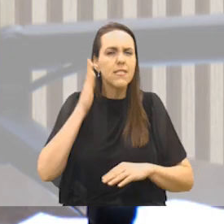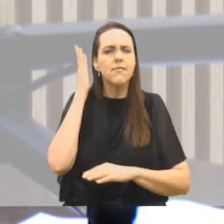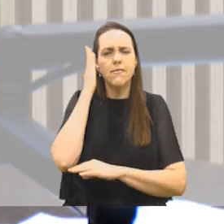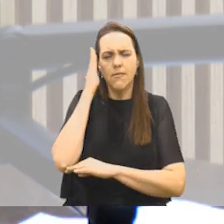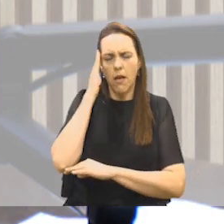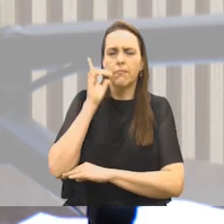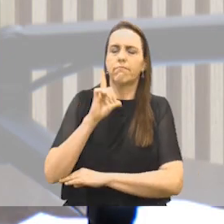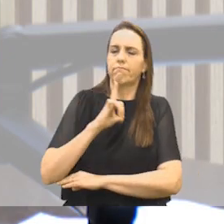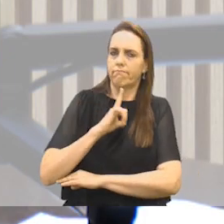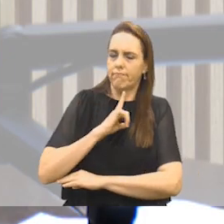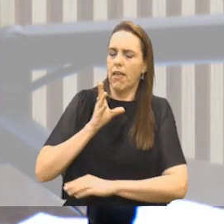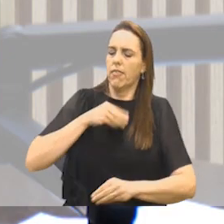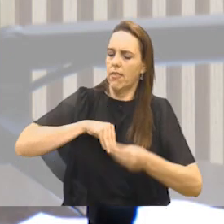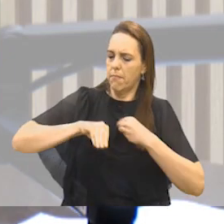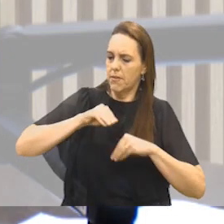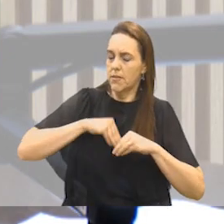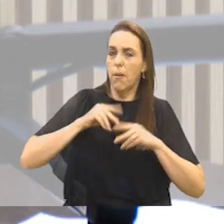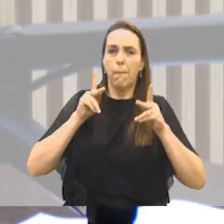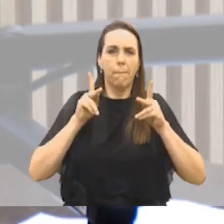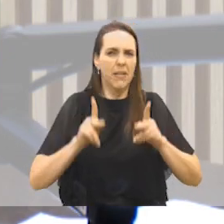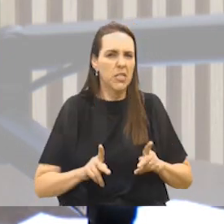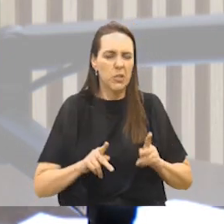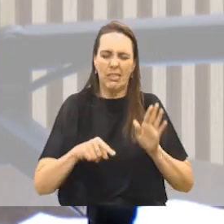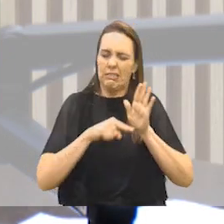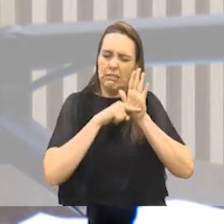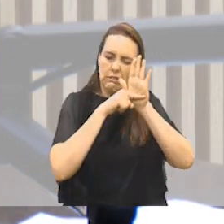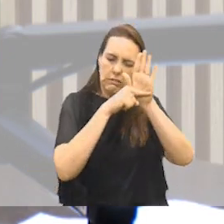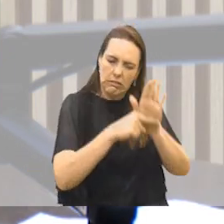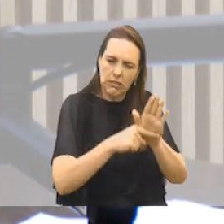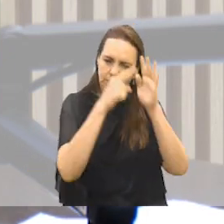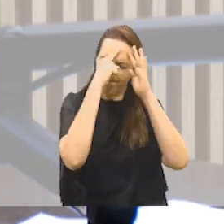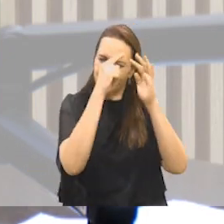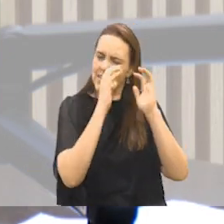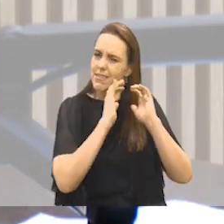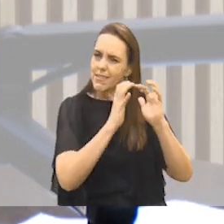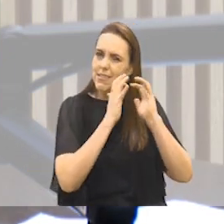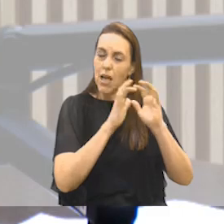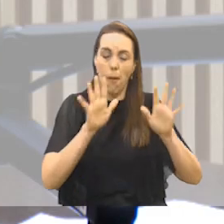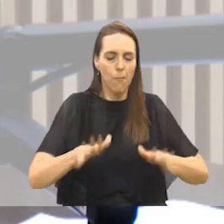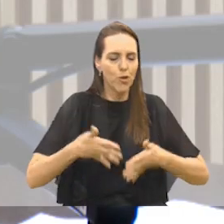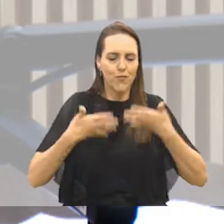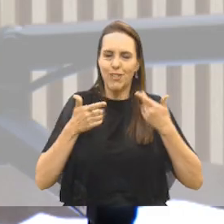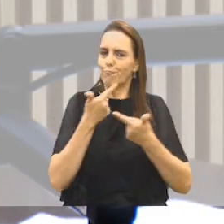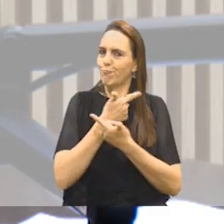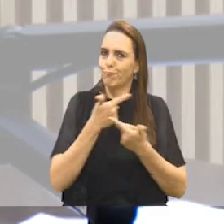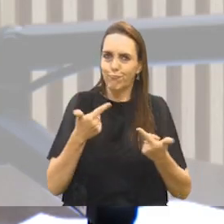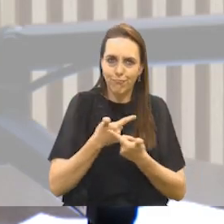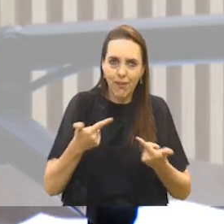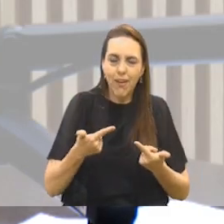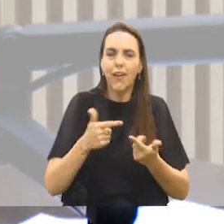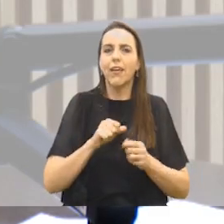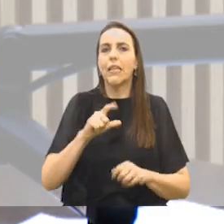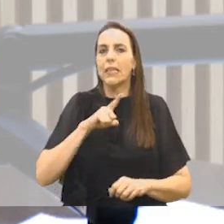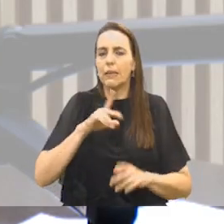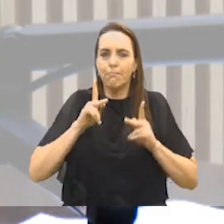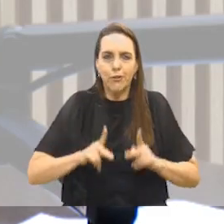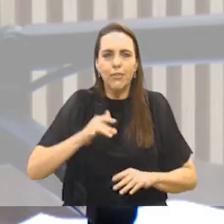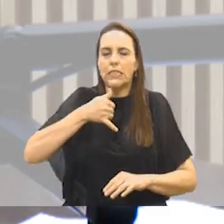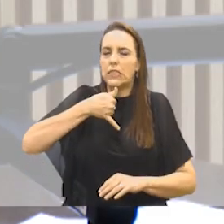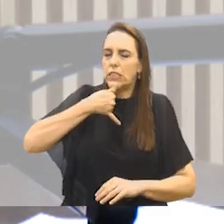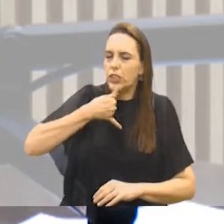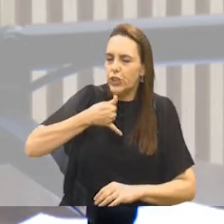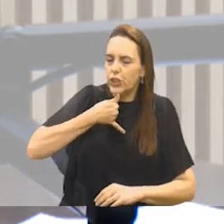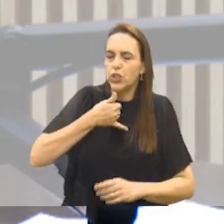depressão. Nós sabemos que uma pessoa com depressão, ela é uma pessoa que é mais pessimista, que está mais desmotivada, é uma